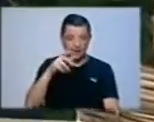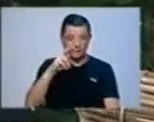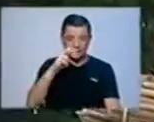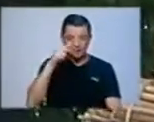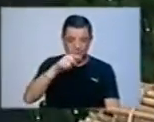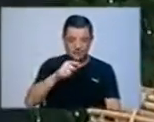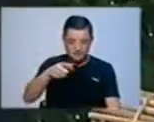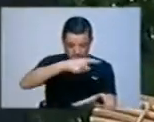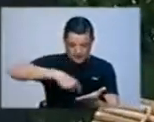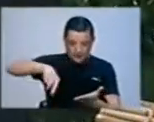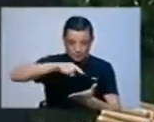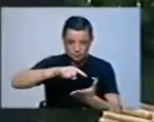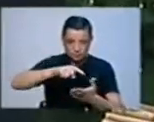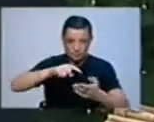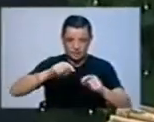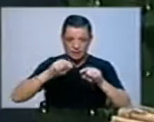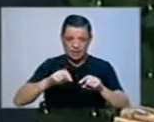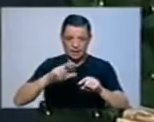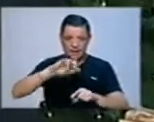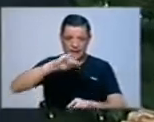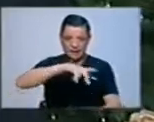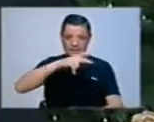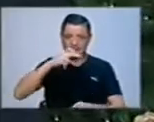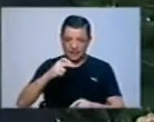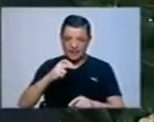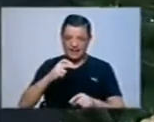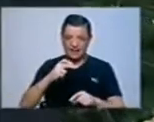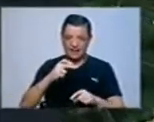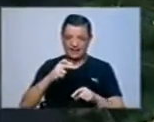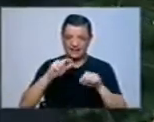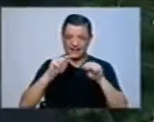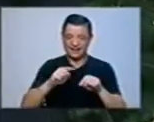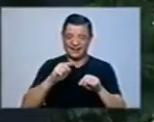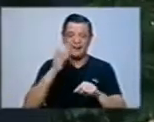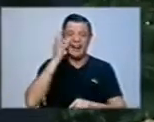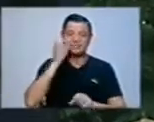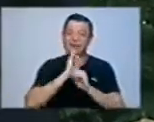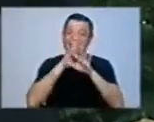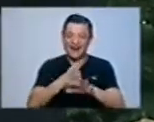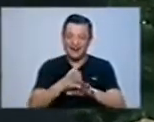travessas. Ai. Rita, ainda bem que é a Rita cuidado. Que não é o Elísio.